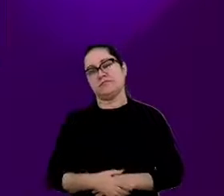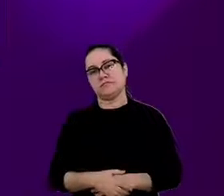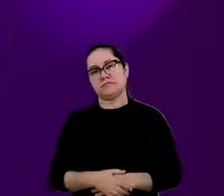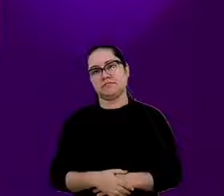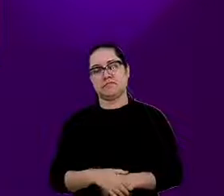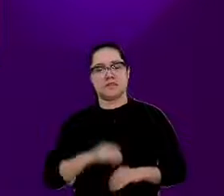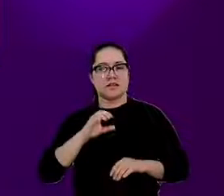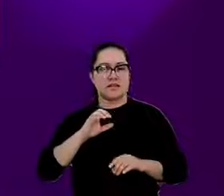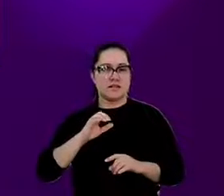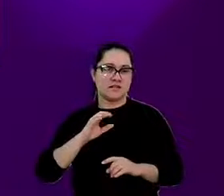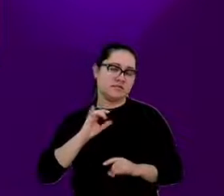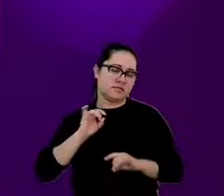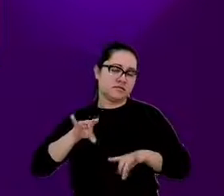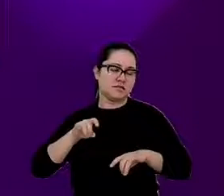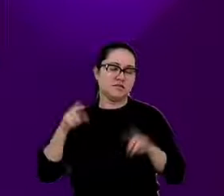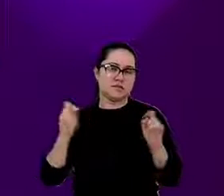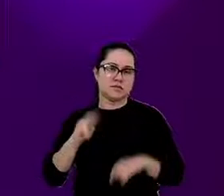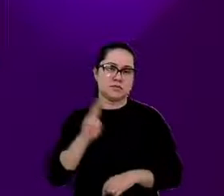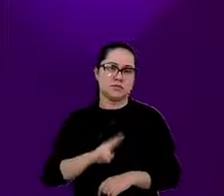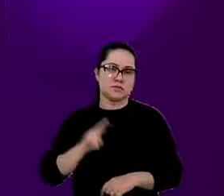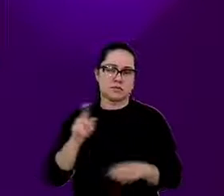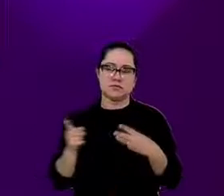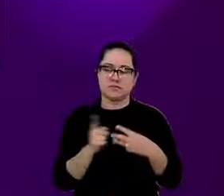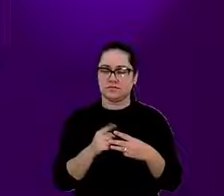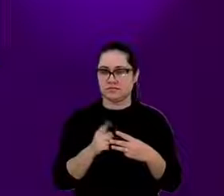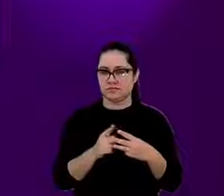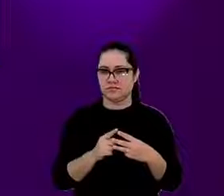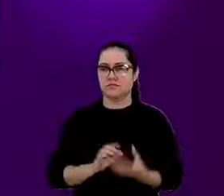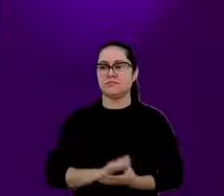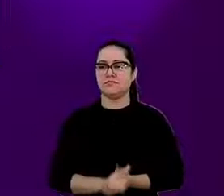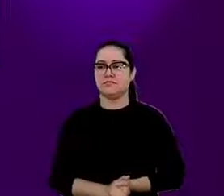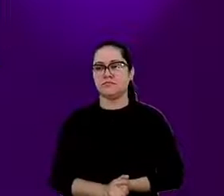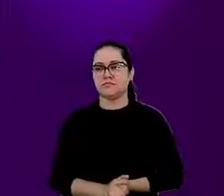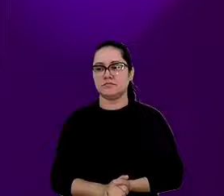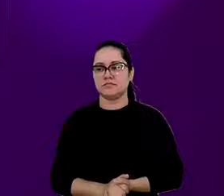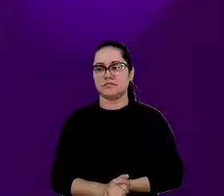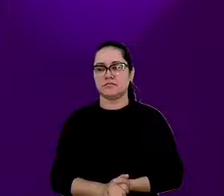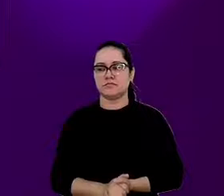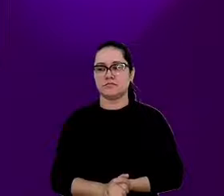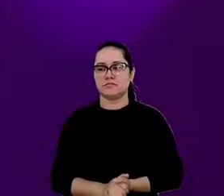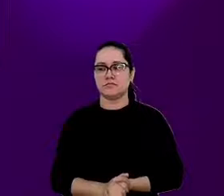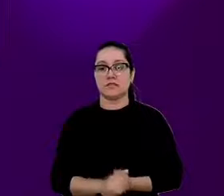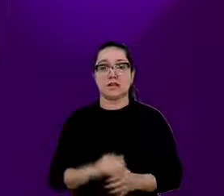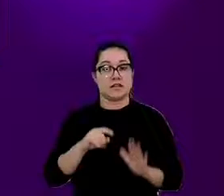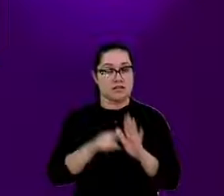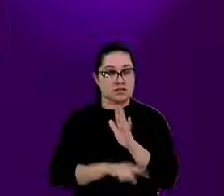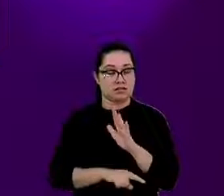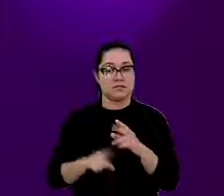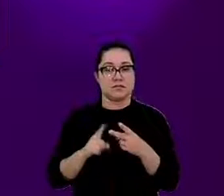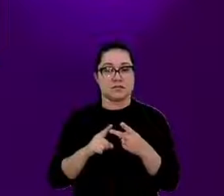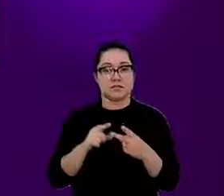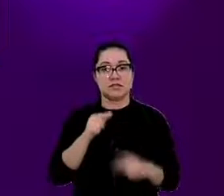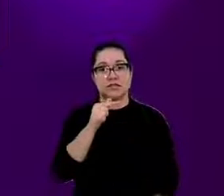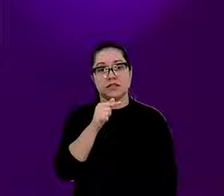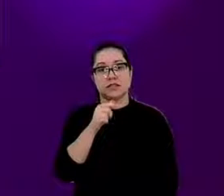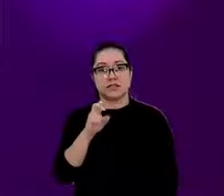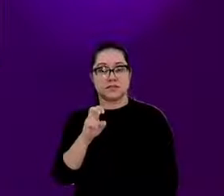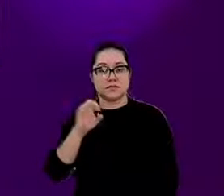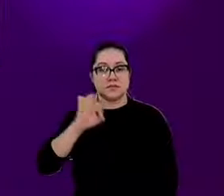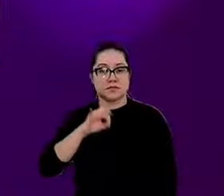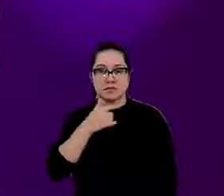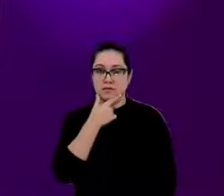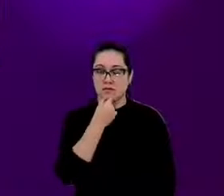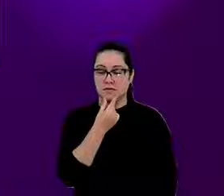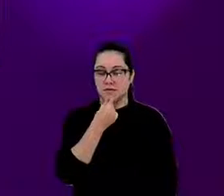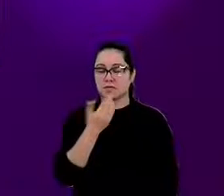técnica utilizando machine learning com angiotomografia, e a gente tem um valor preditivo negativo de 75% para homens, em termos de quando